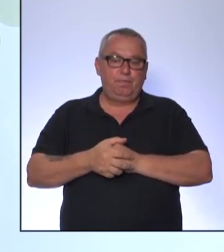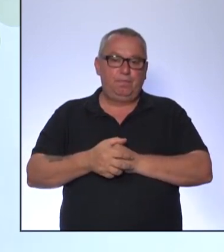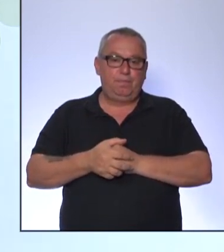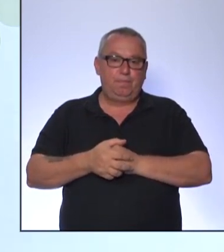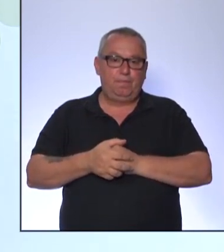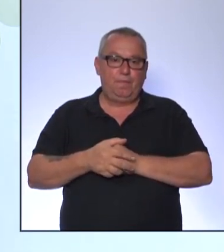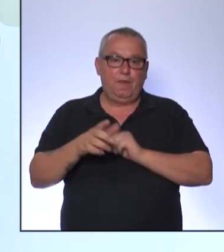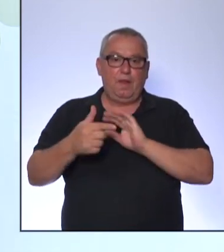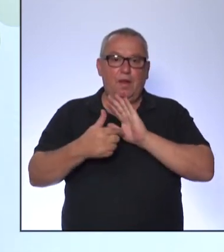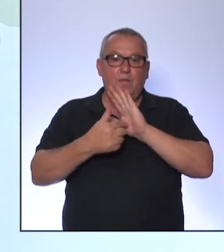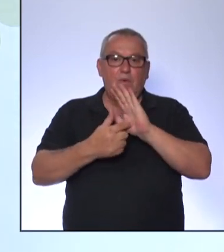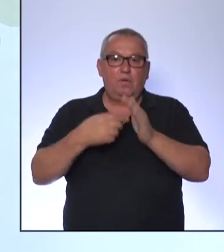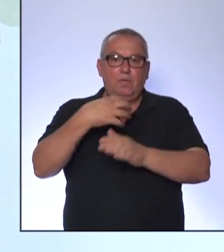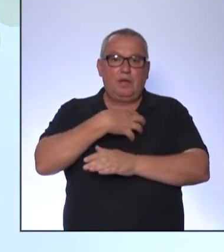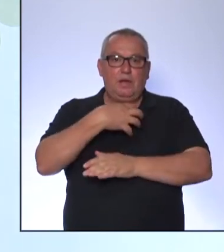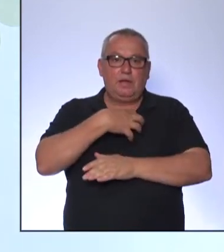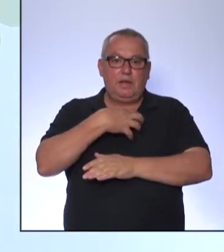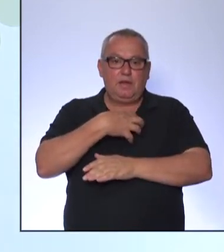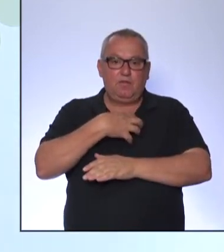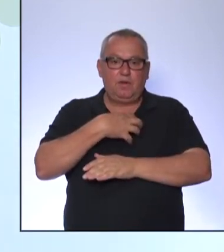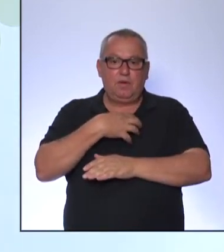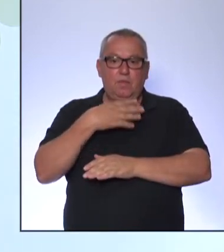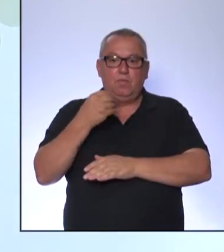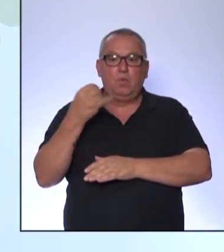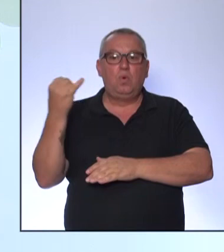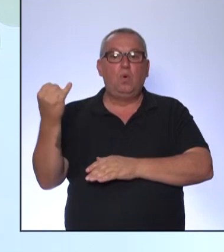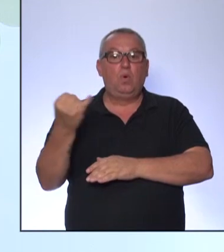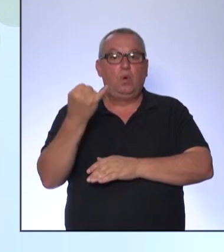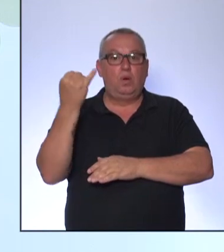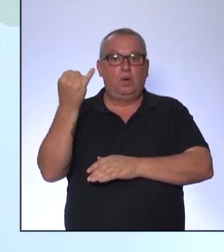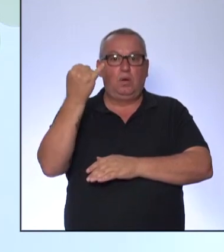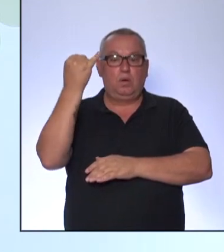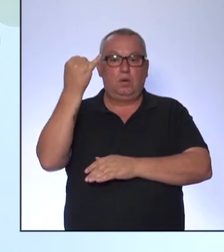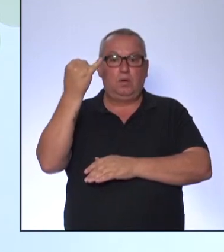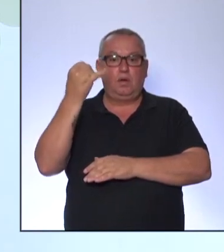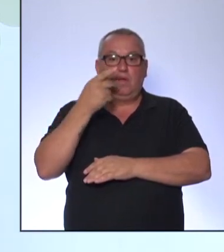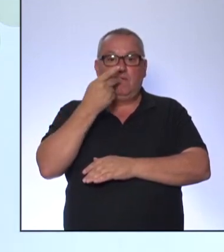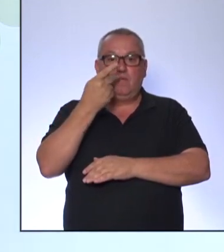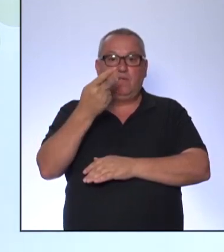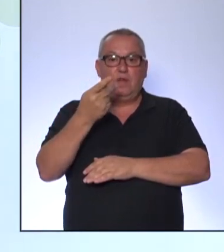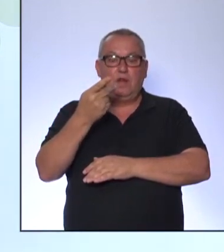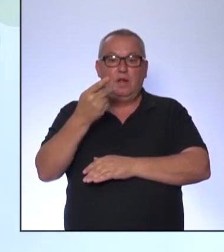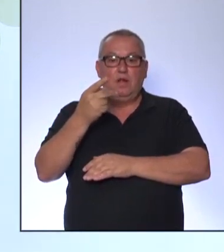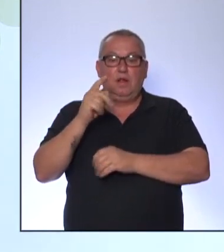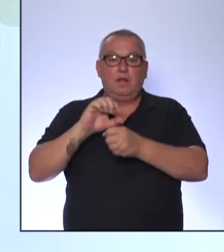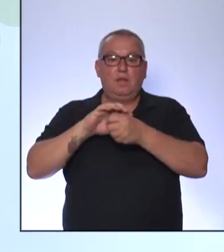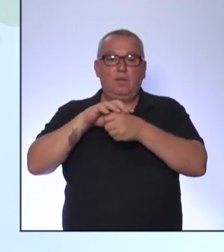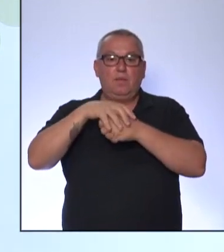ela apresenta uma característica extremamente importante, que a gente fala que essa membrana plasmática ela apresenta